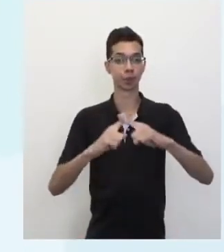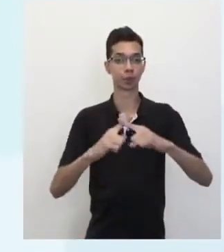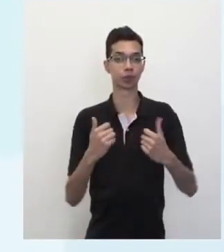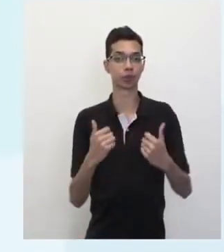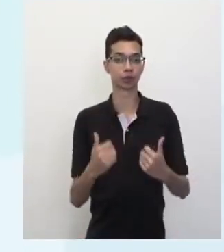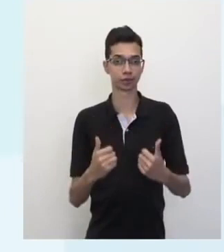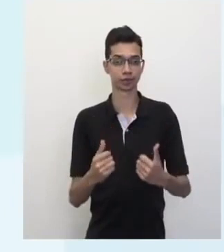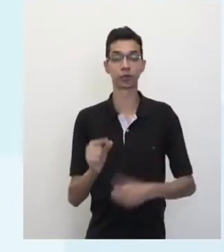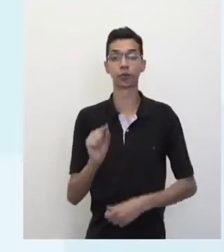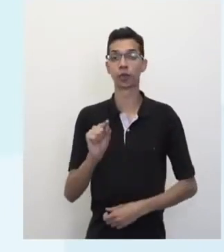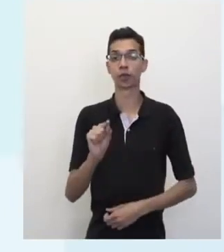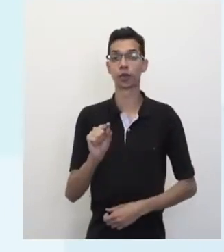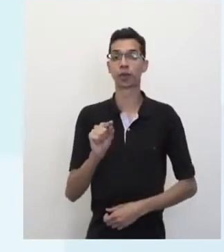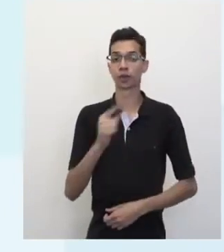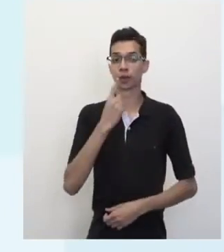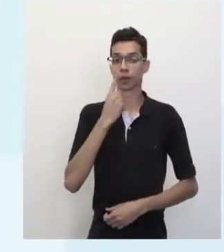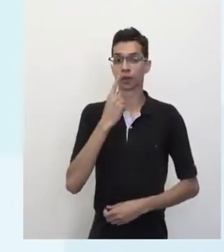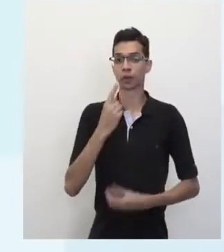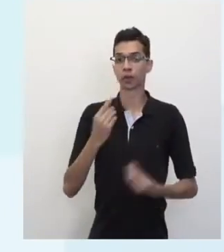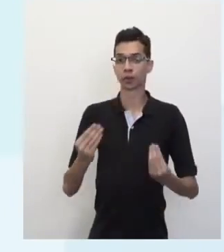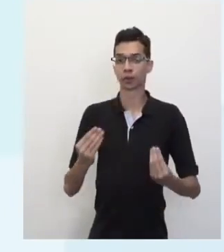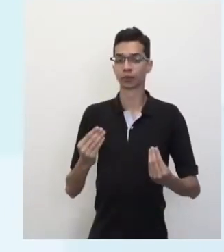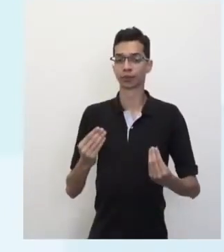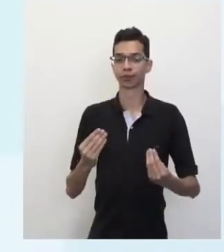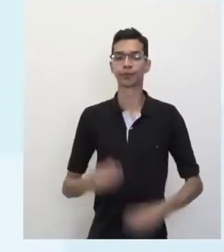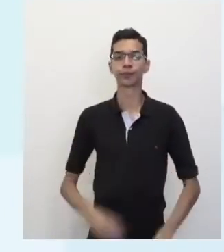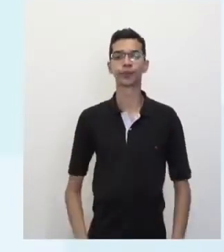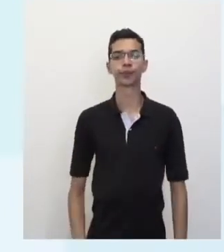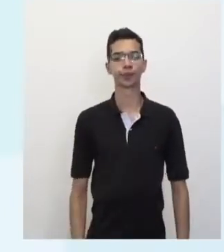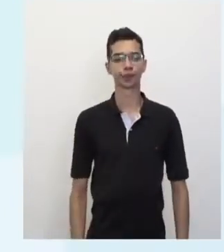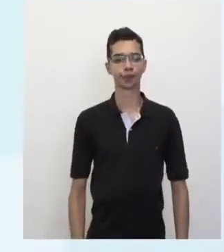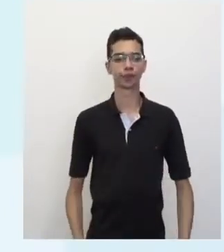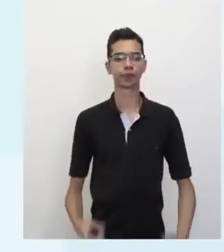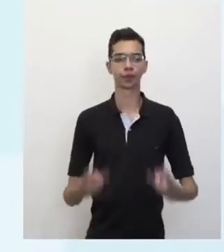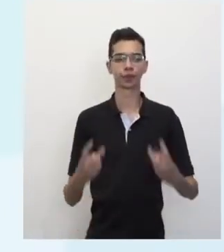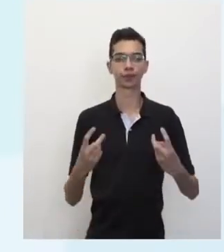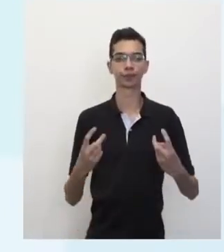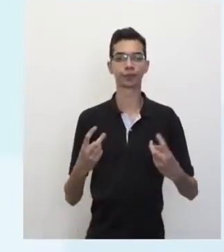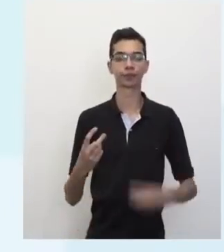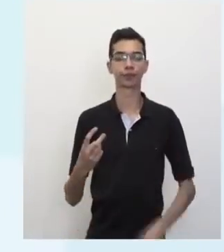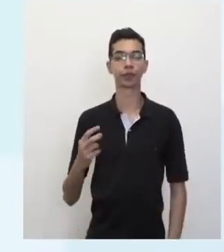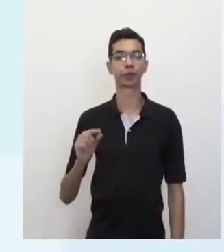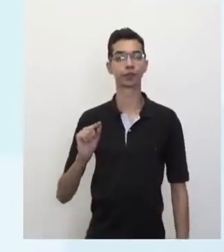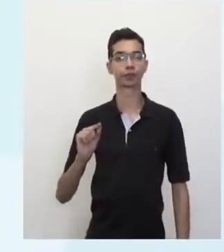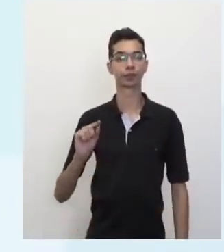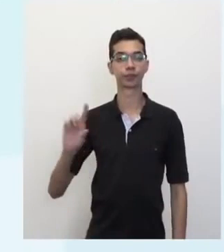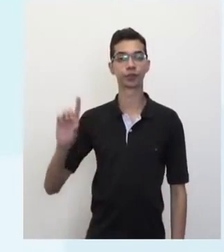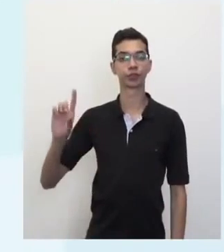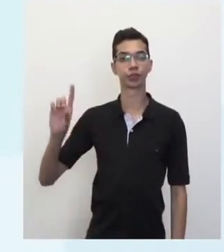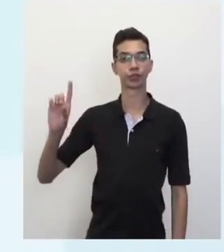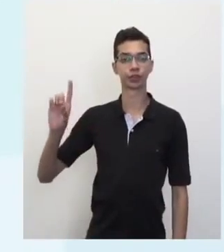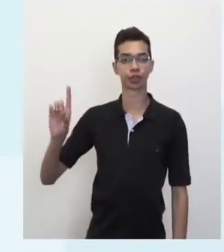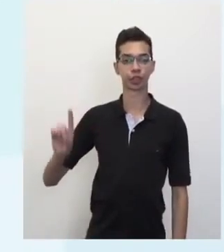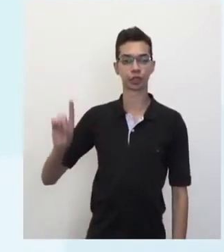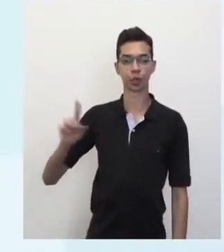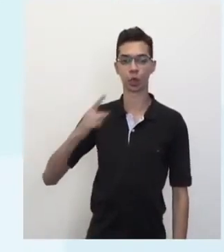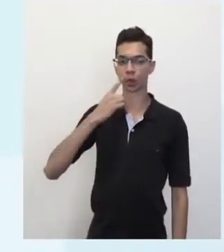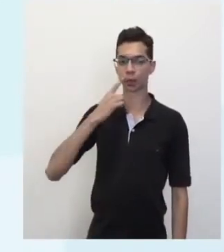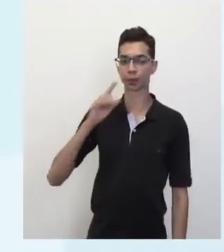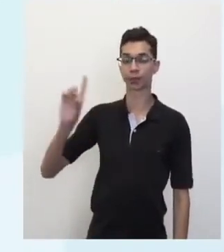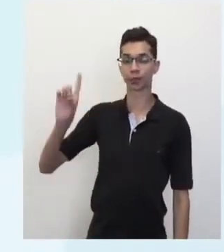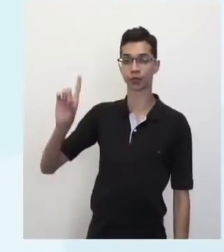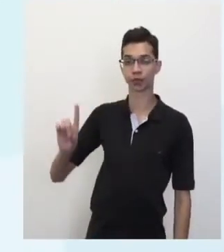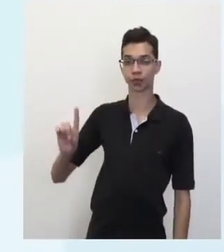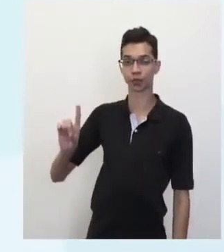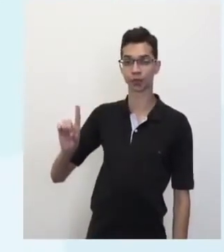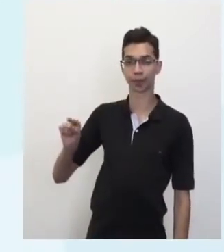Olhando aqui da direita para a esquerda. Da direita para a esquerda, Sim, olhando aqui do começo, ó, a gente vai